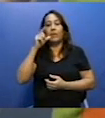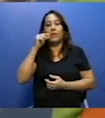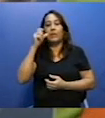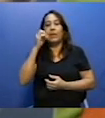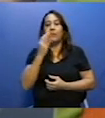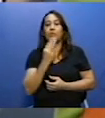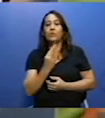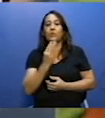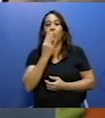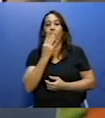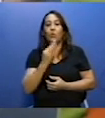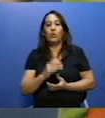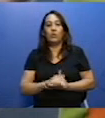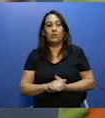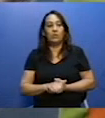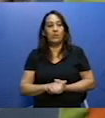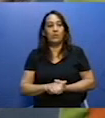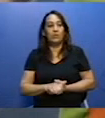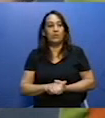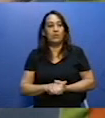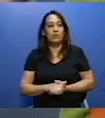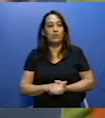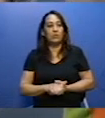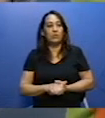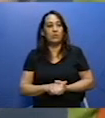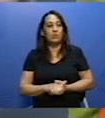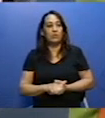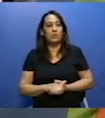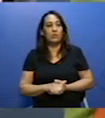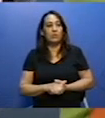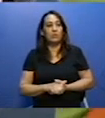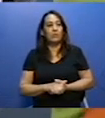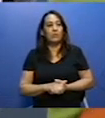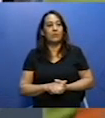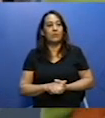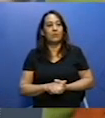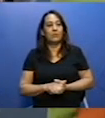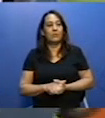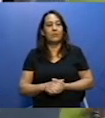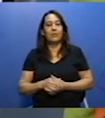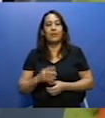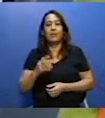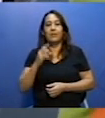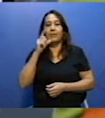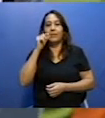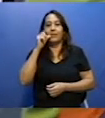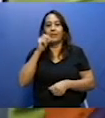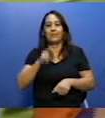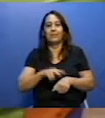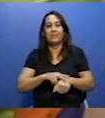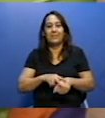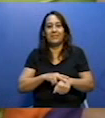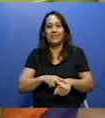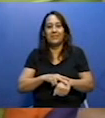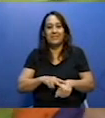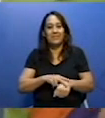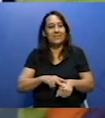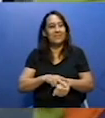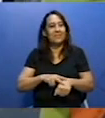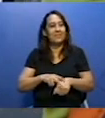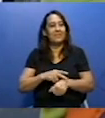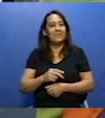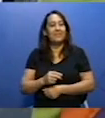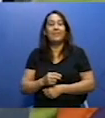tenho cinza. Pinta com lápis de escrever mesmo, grafite. Verde, claro ou escuro. Laranja, marrom e